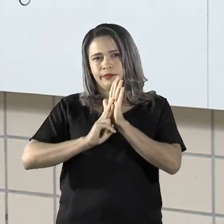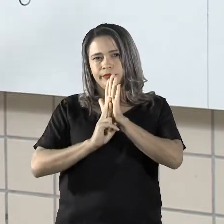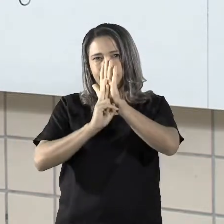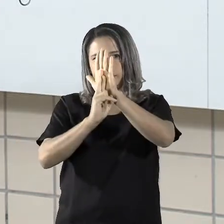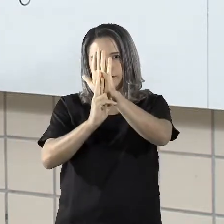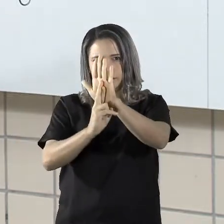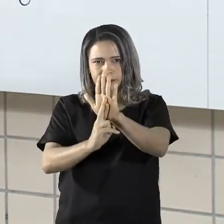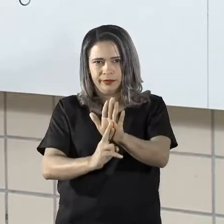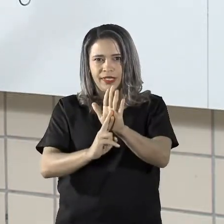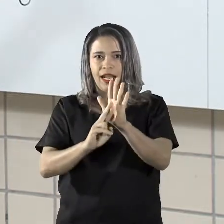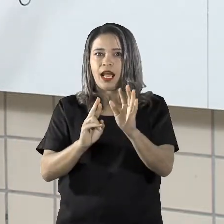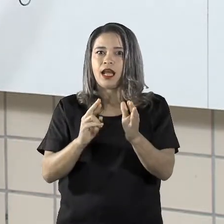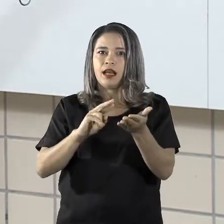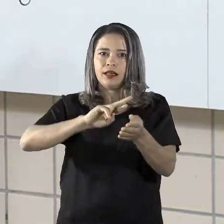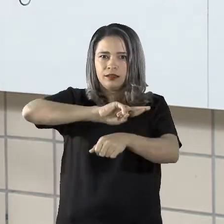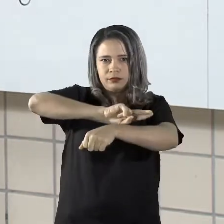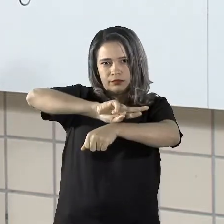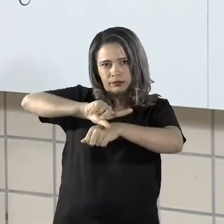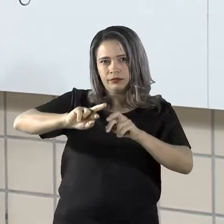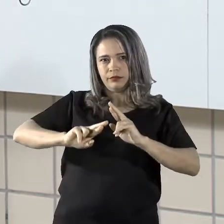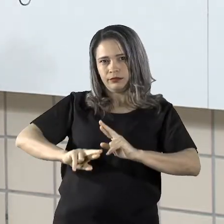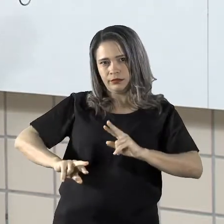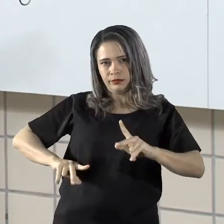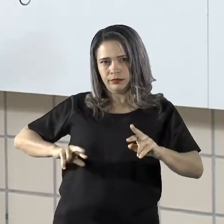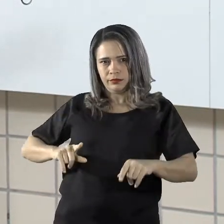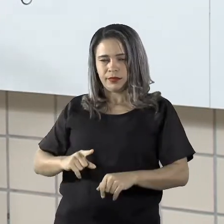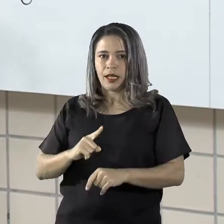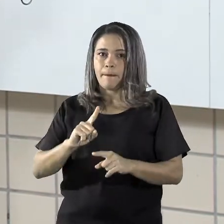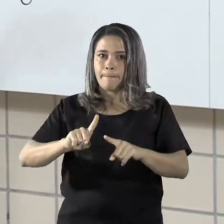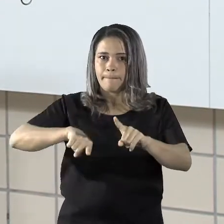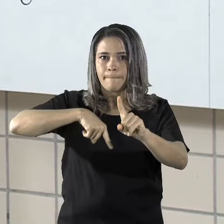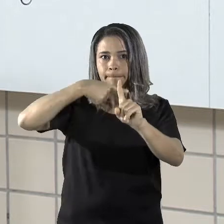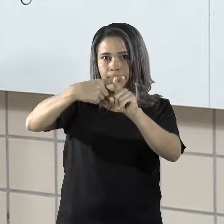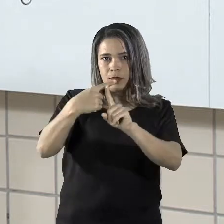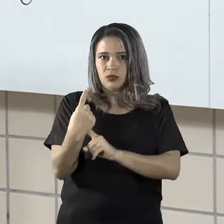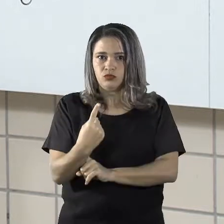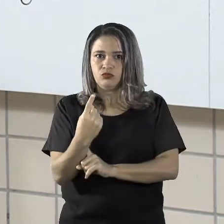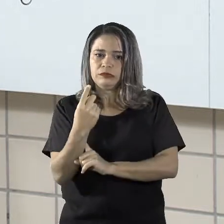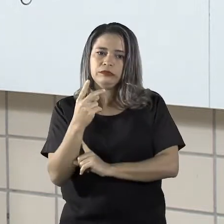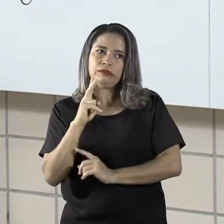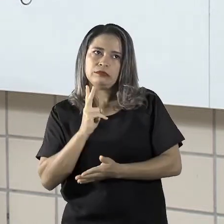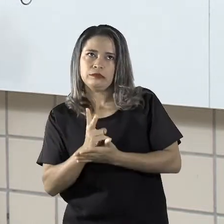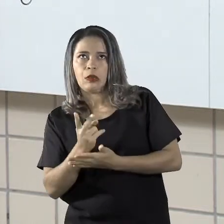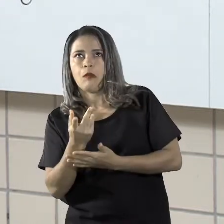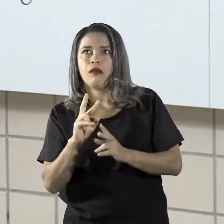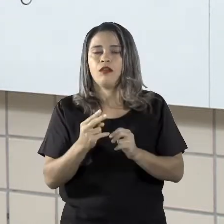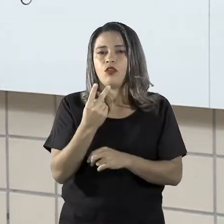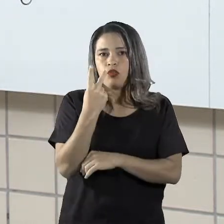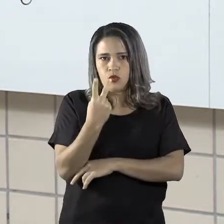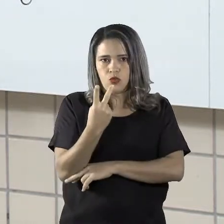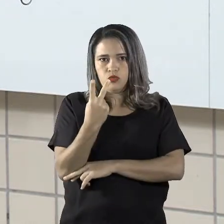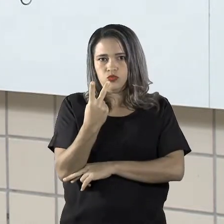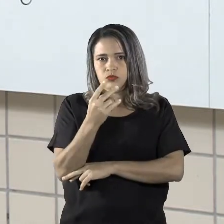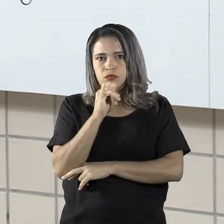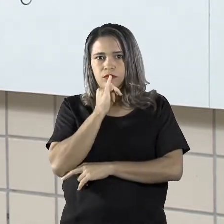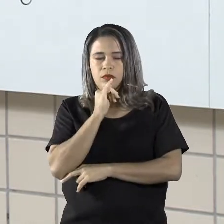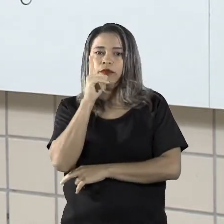ou mais elemento químico, tá? No caso, sempre serão dois elementos químicos. No caso da